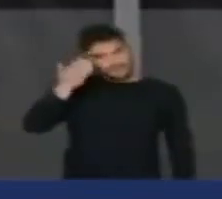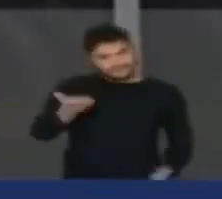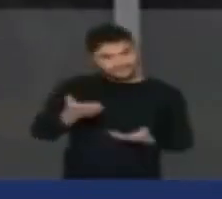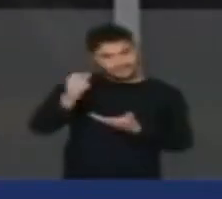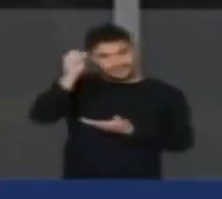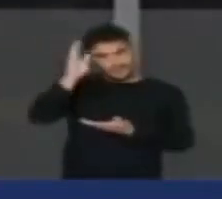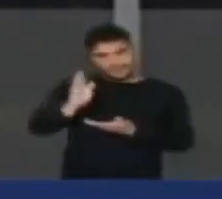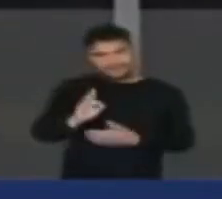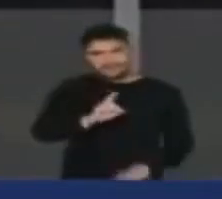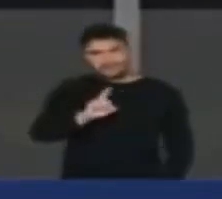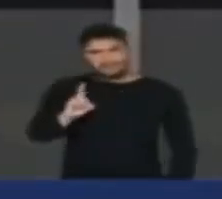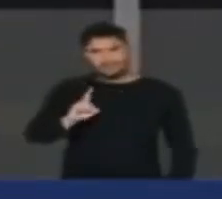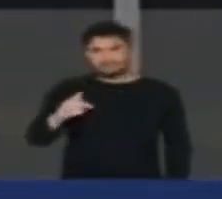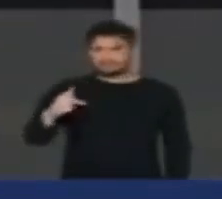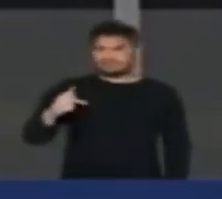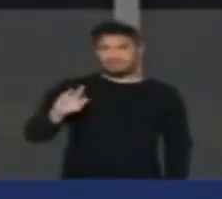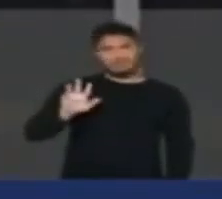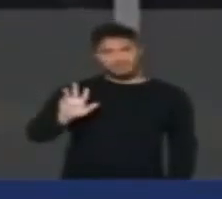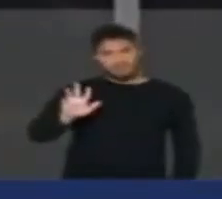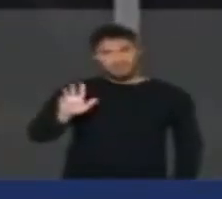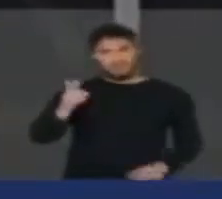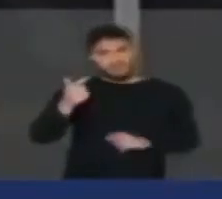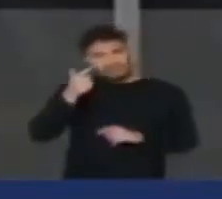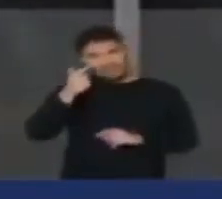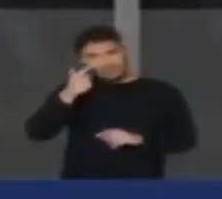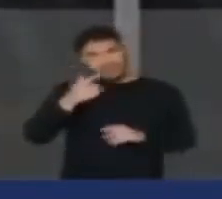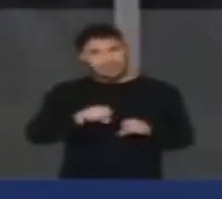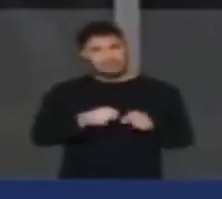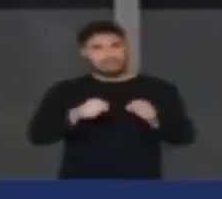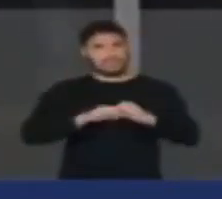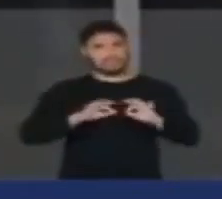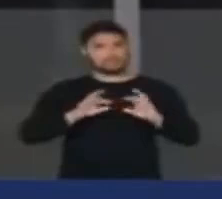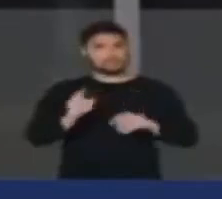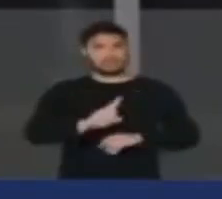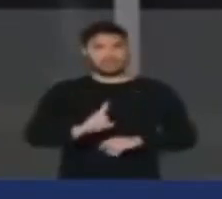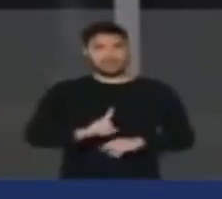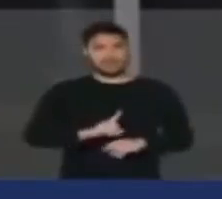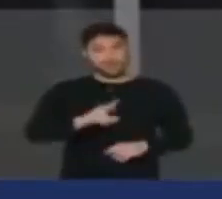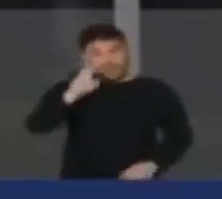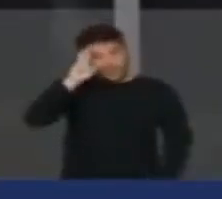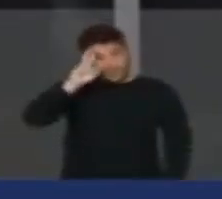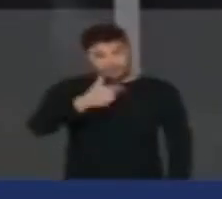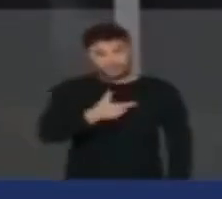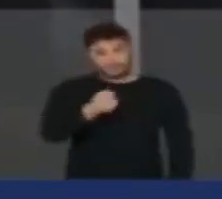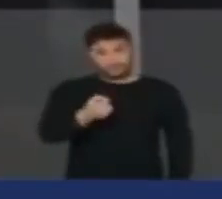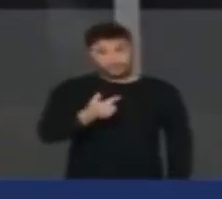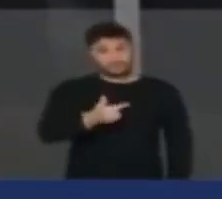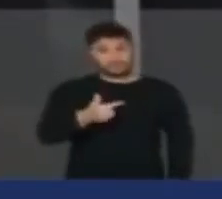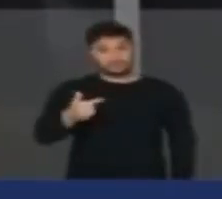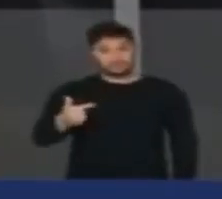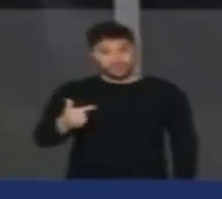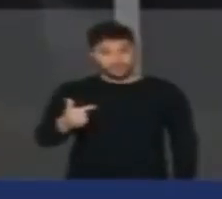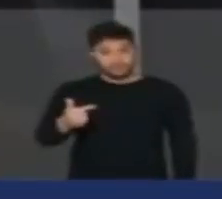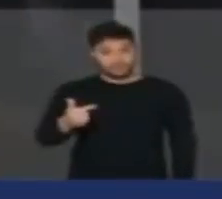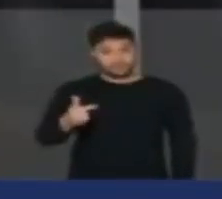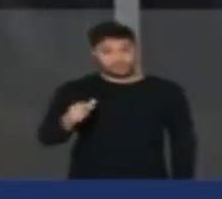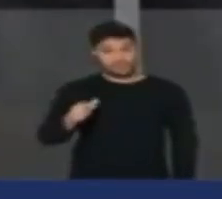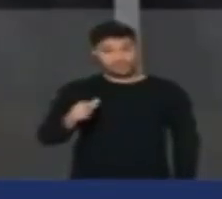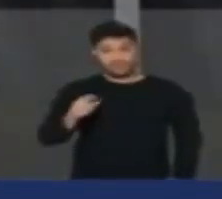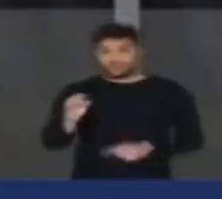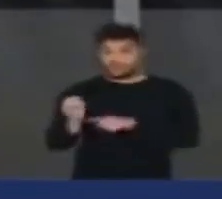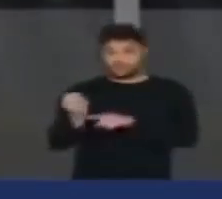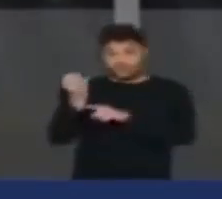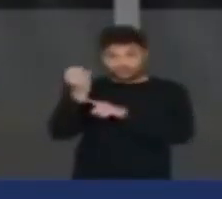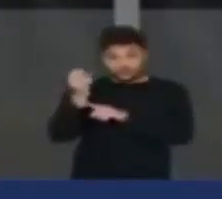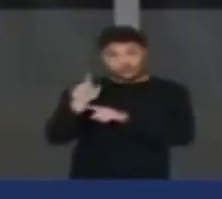um populista destruir o que deixaram de bom para nós. Volto a lembrar, em 2022, com esta taxa de juros,